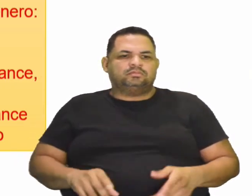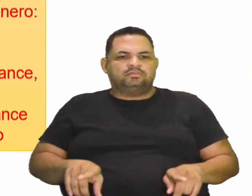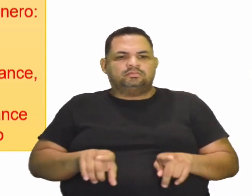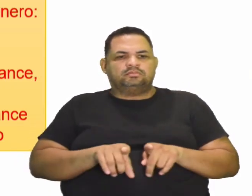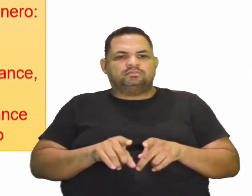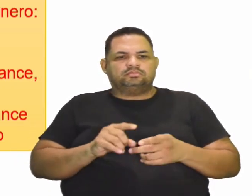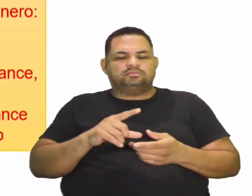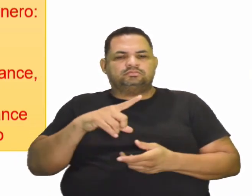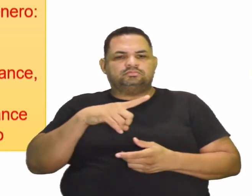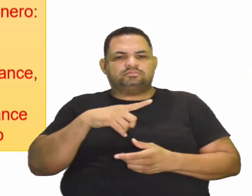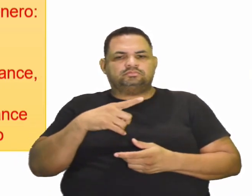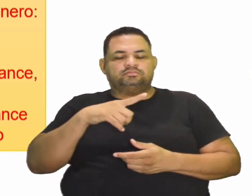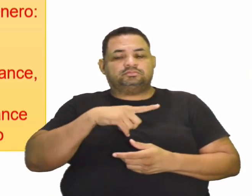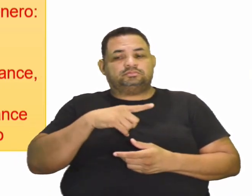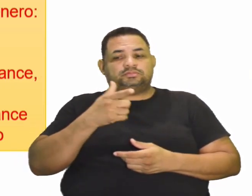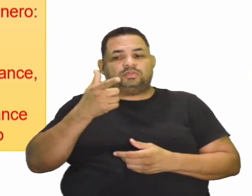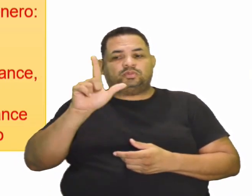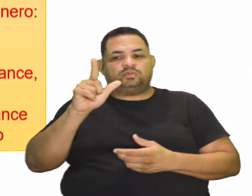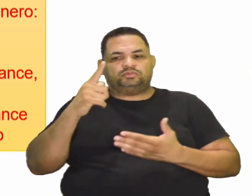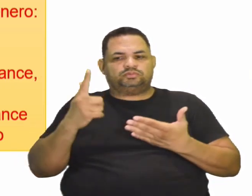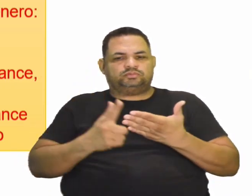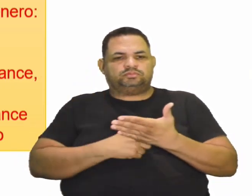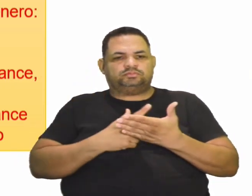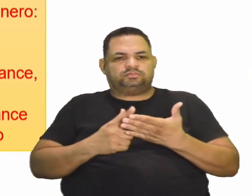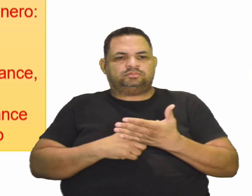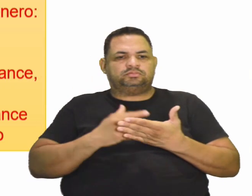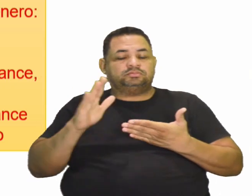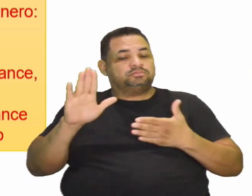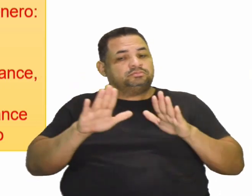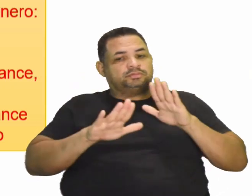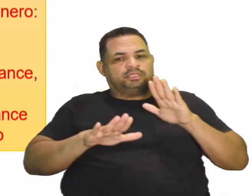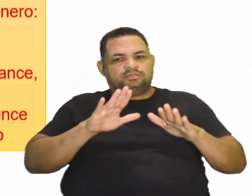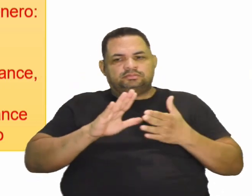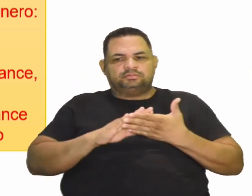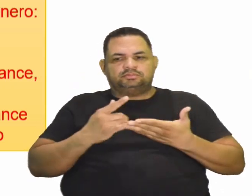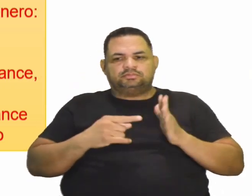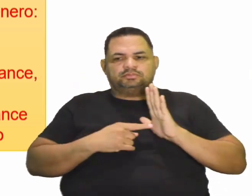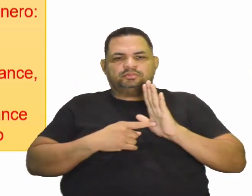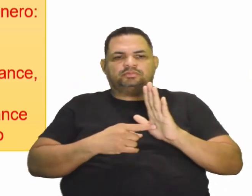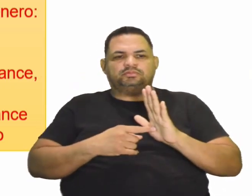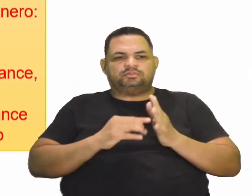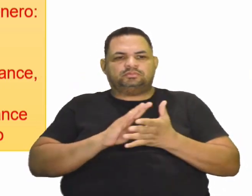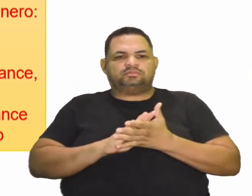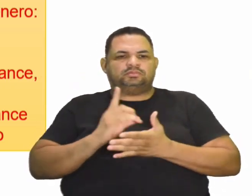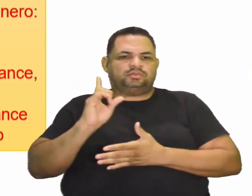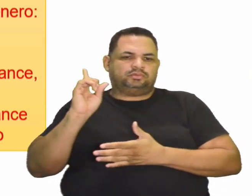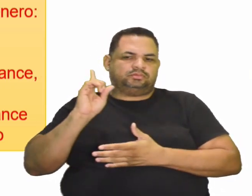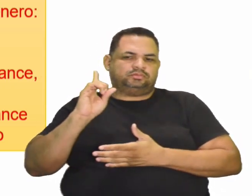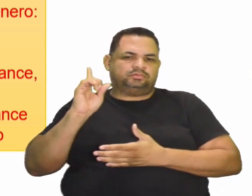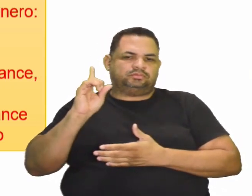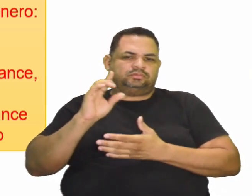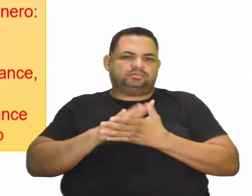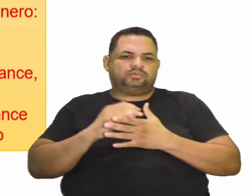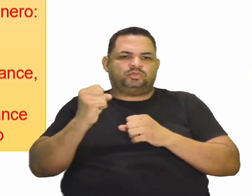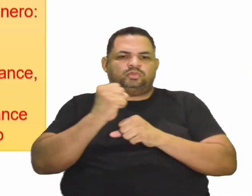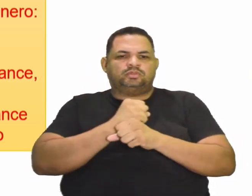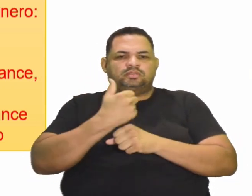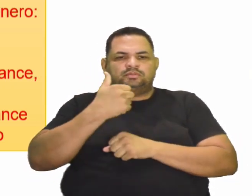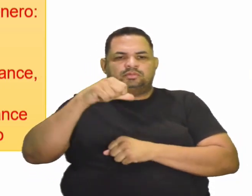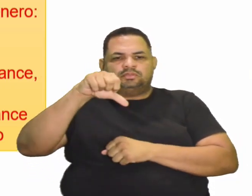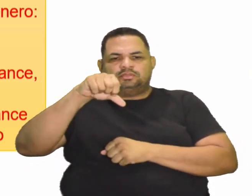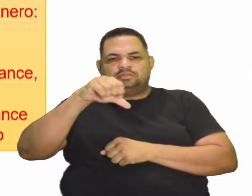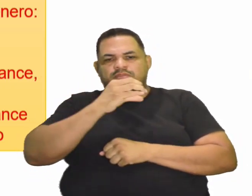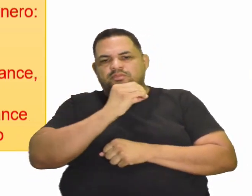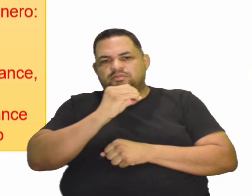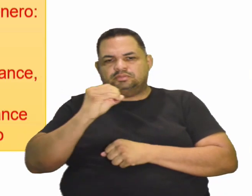ter trazido outras obras, talvez em outras aulas eu traga. Dom Casmurro, 1900, também de